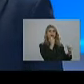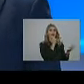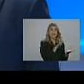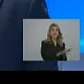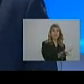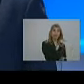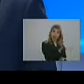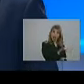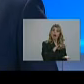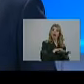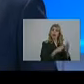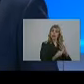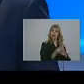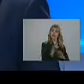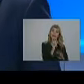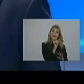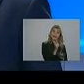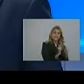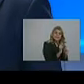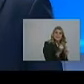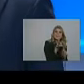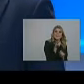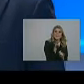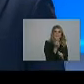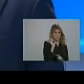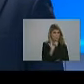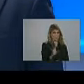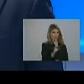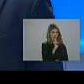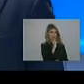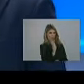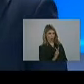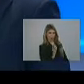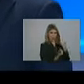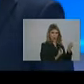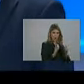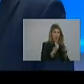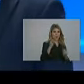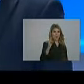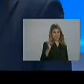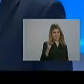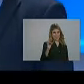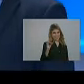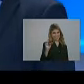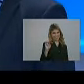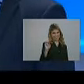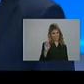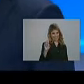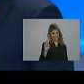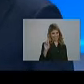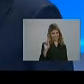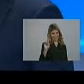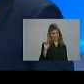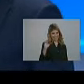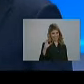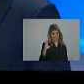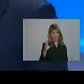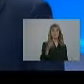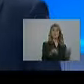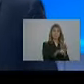Isso é saúde financeira, o que é não só reconhecido pelos tribunais de contas, mas também pelas agências de risco, ou seja, a cidade